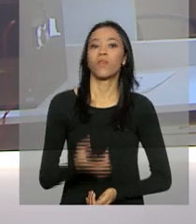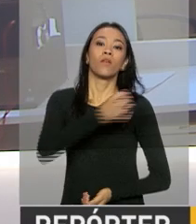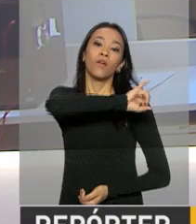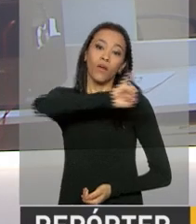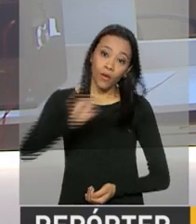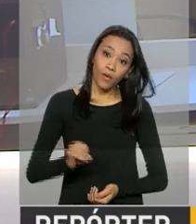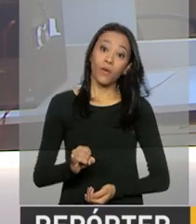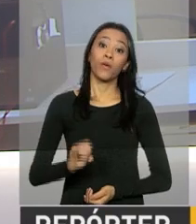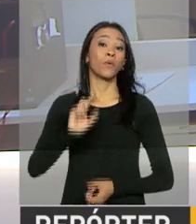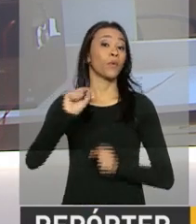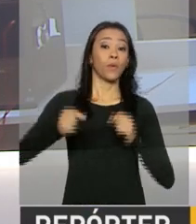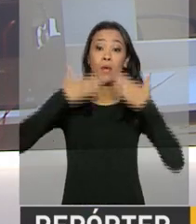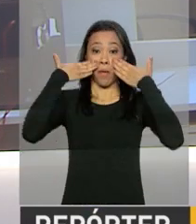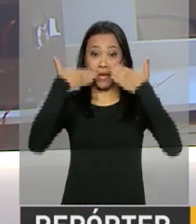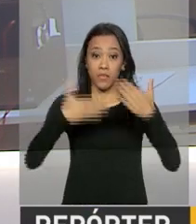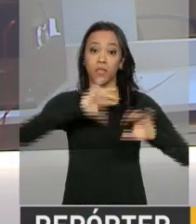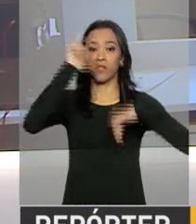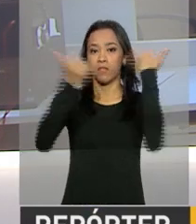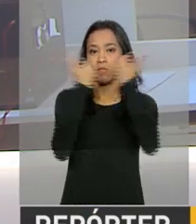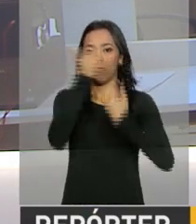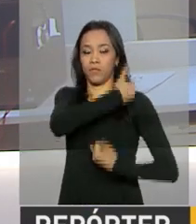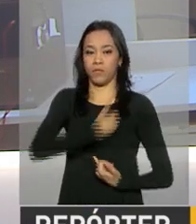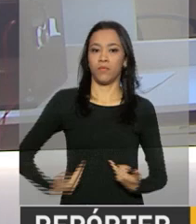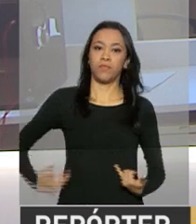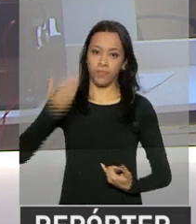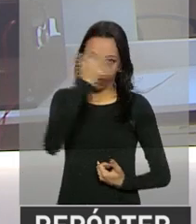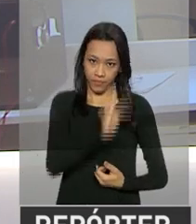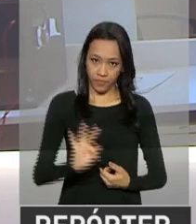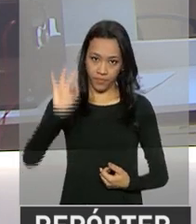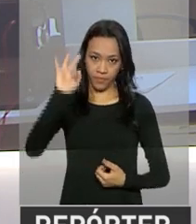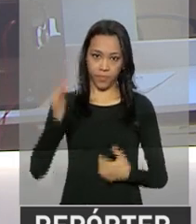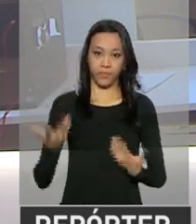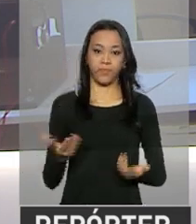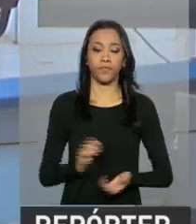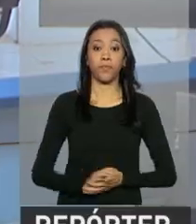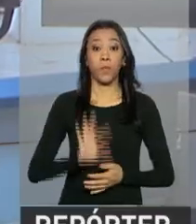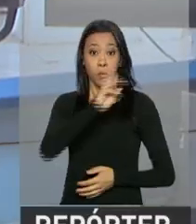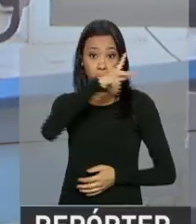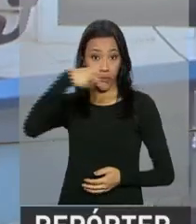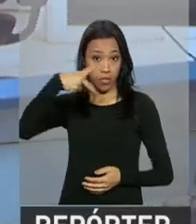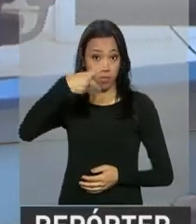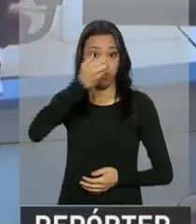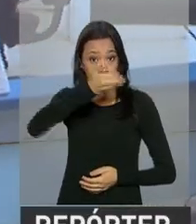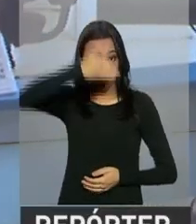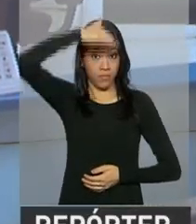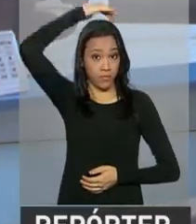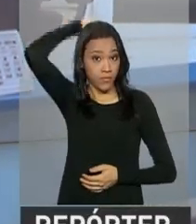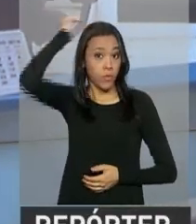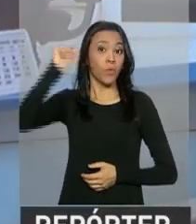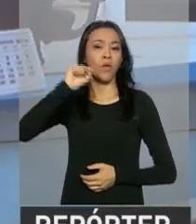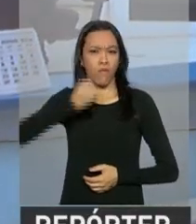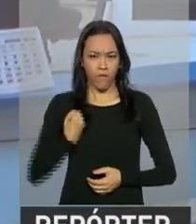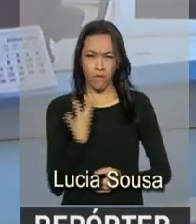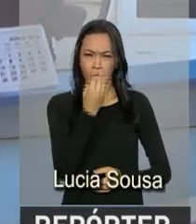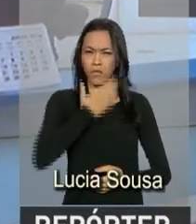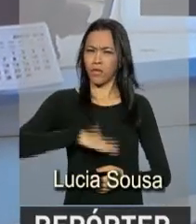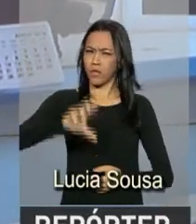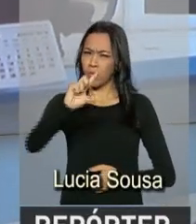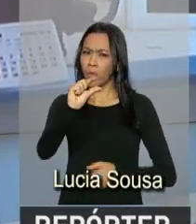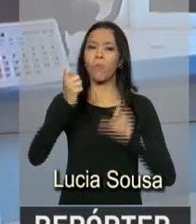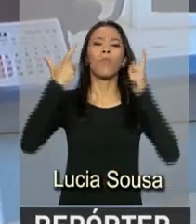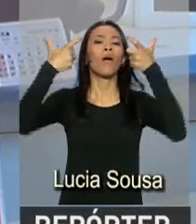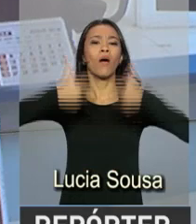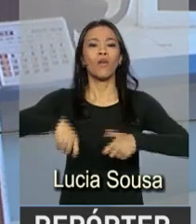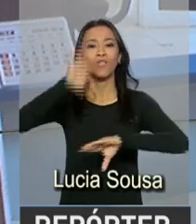Olá estamos de volta com repórter NBR as notícias do governo federal o presidente em exercício Michel Temer viaja daqui a pouco